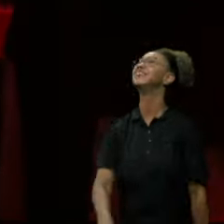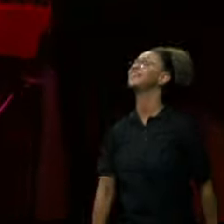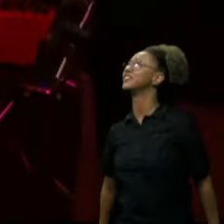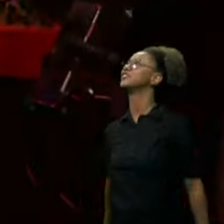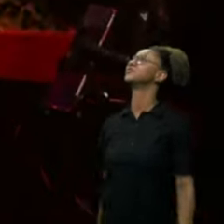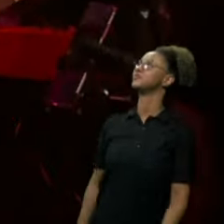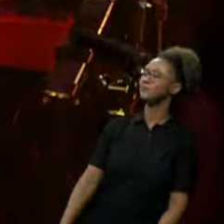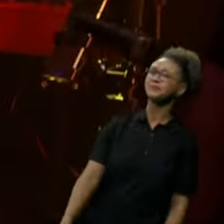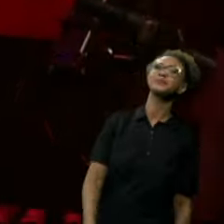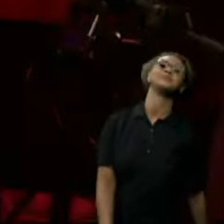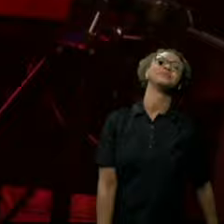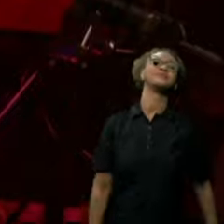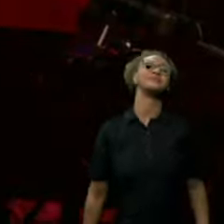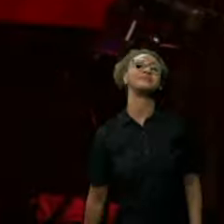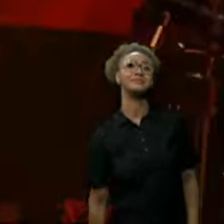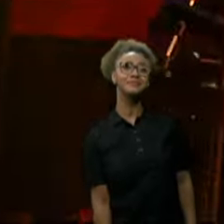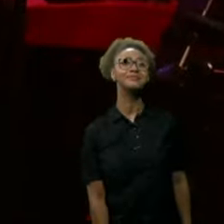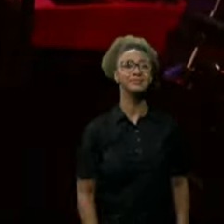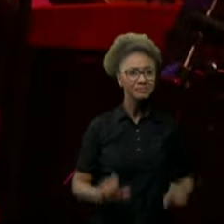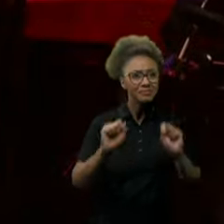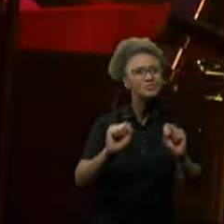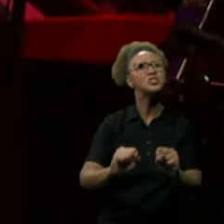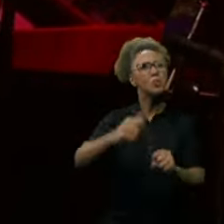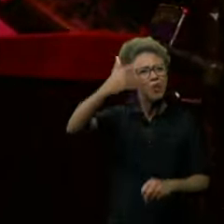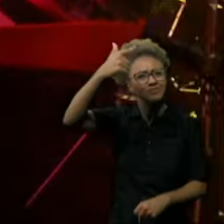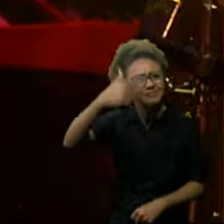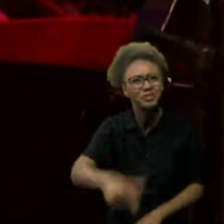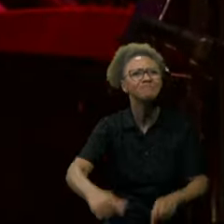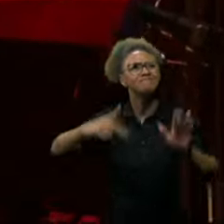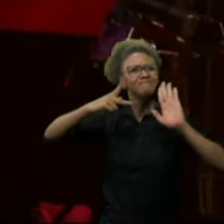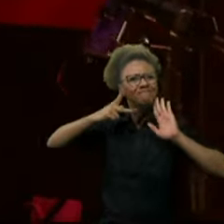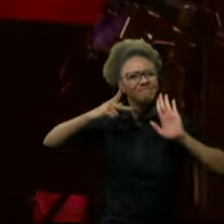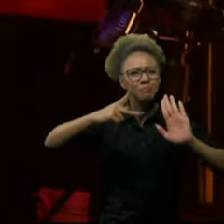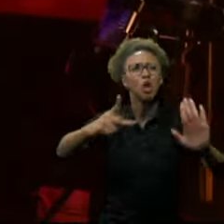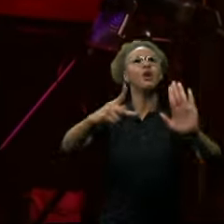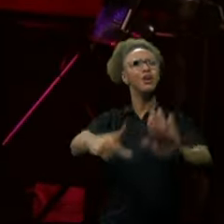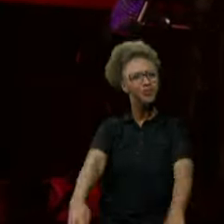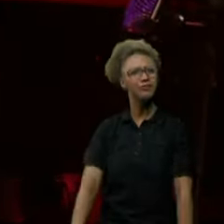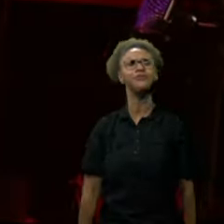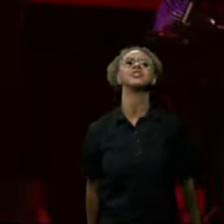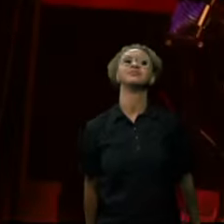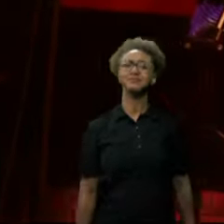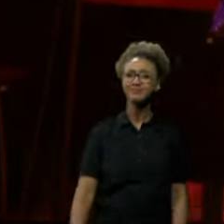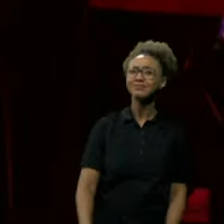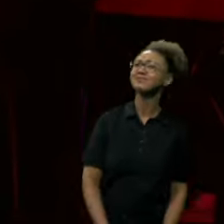e hoje aqui eu vou trabalhar aqui para precise ir